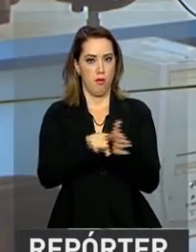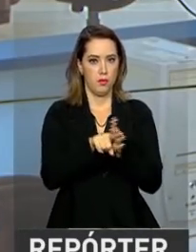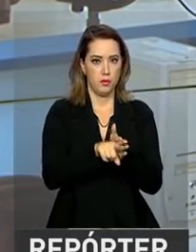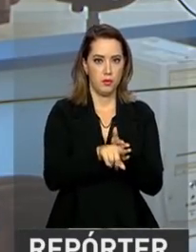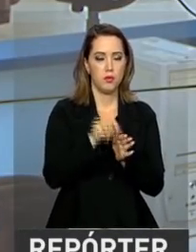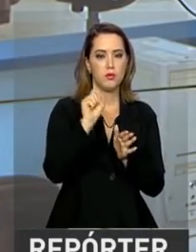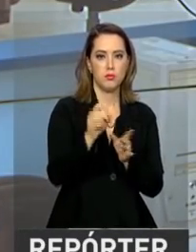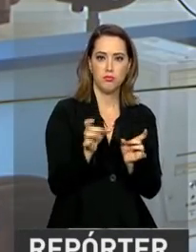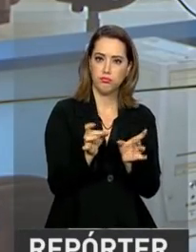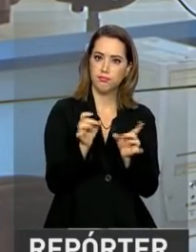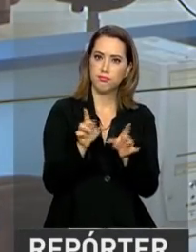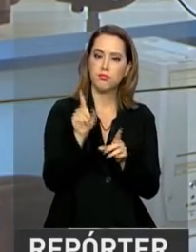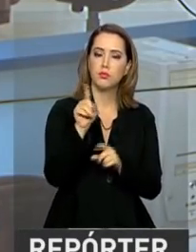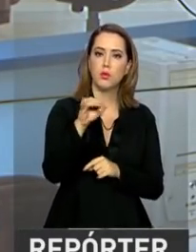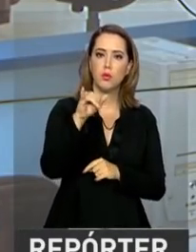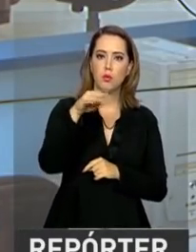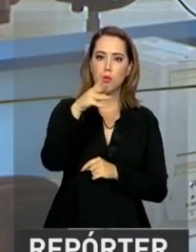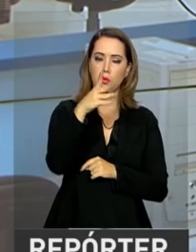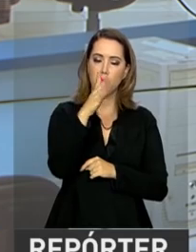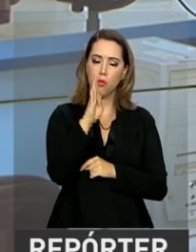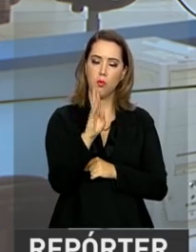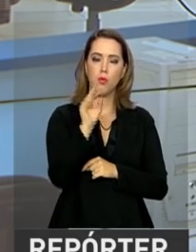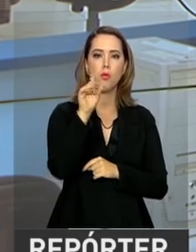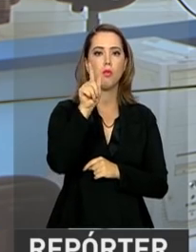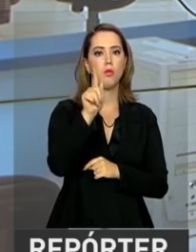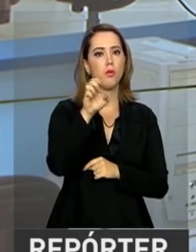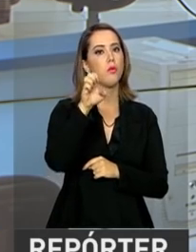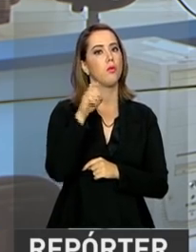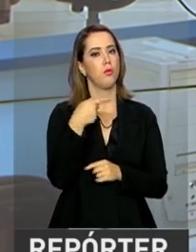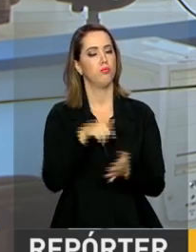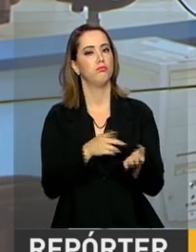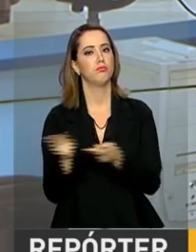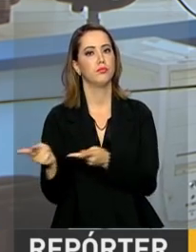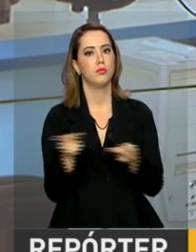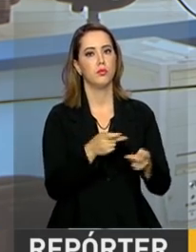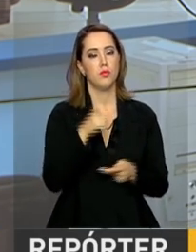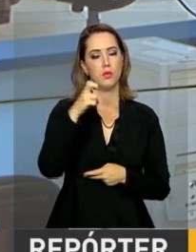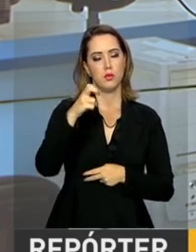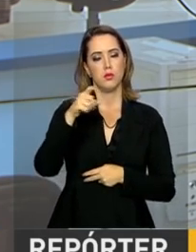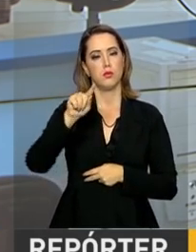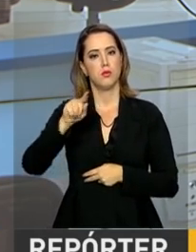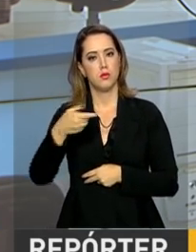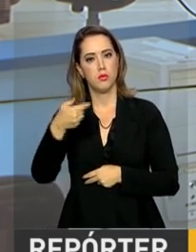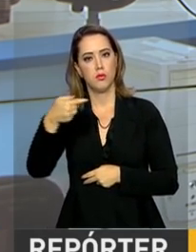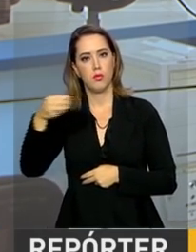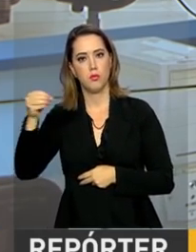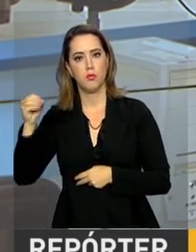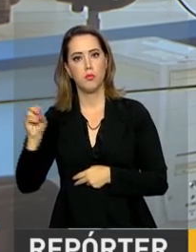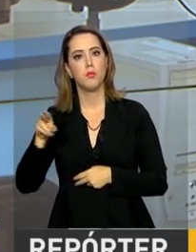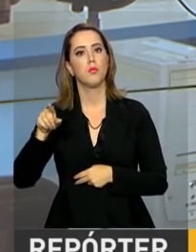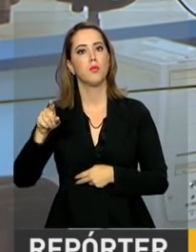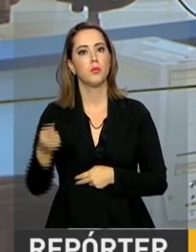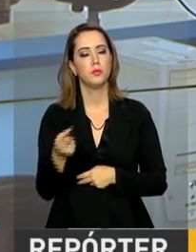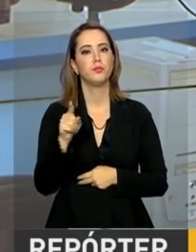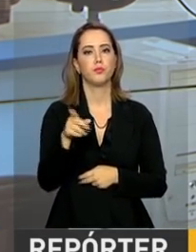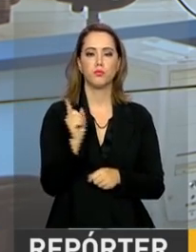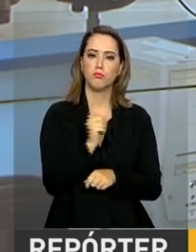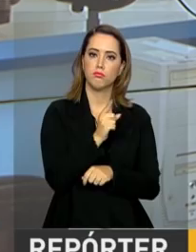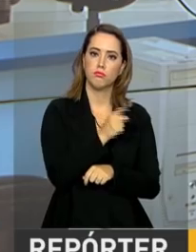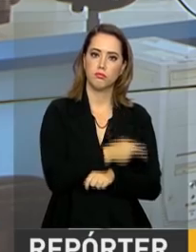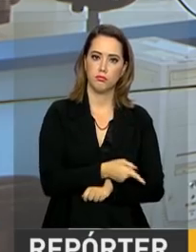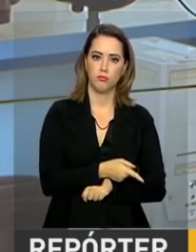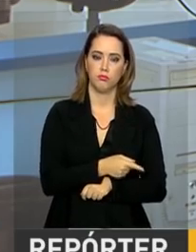mensal de comércio do IBGE visitou 5700 empresas em todo o país. Todos os detalhes estão em